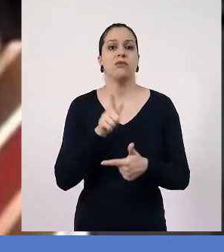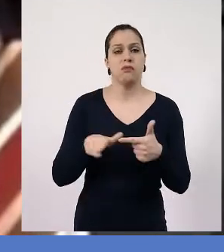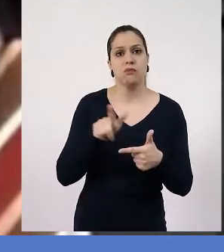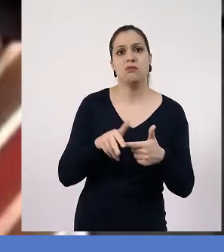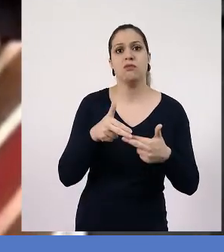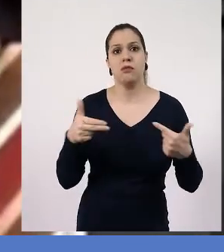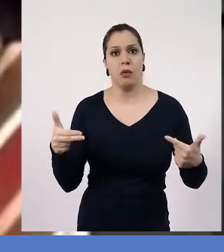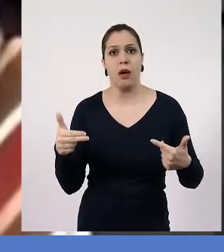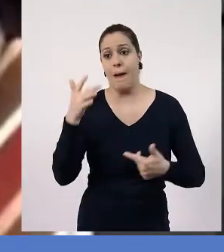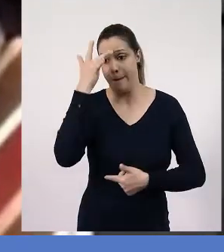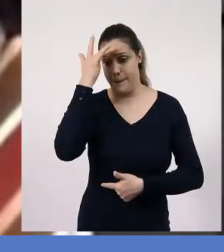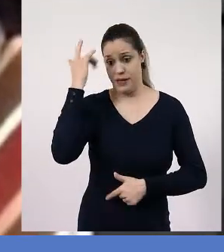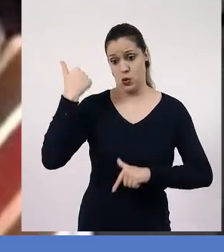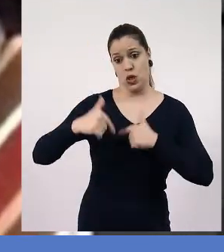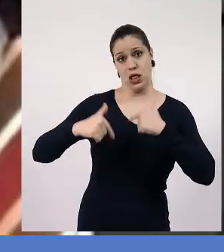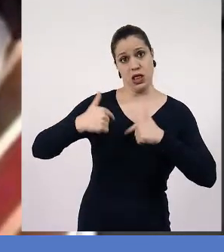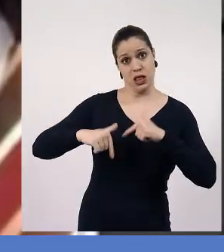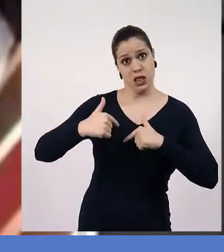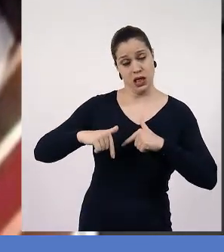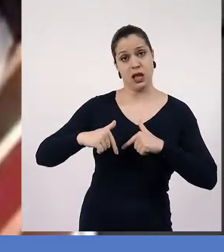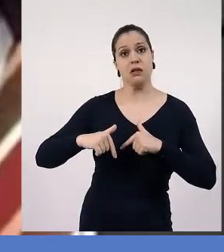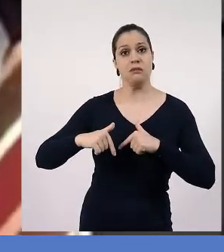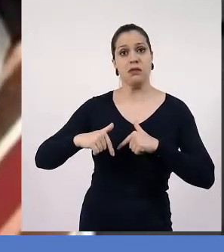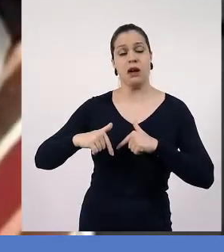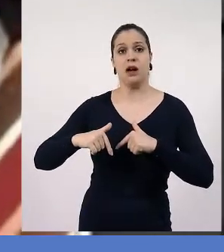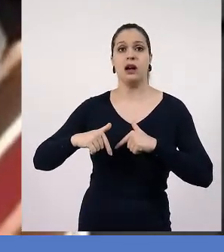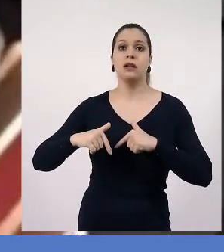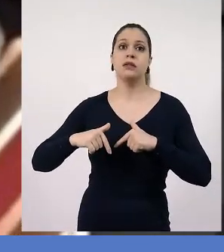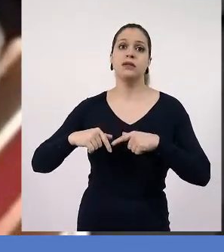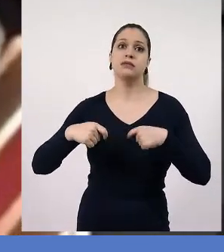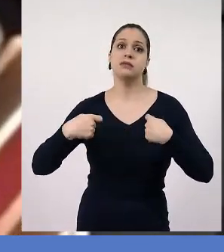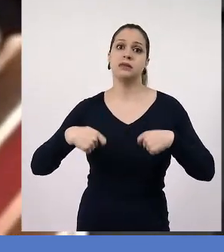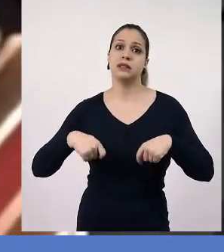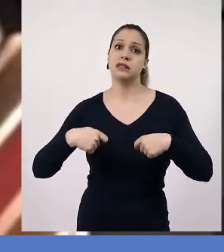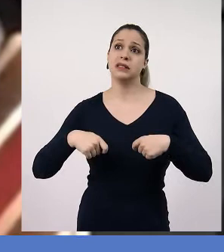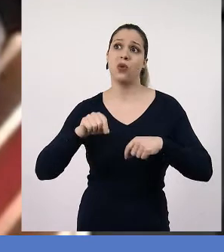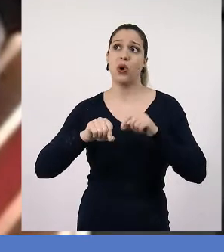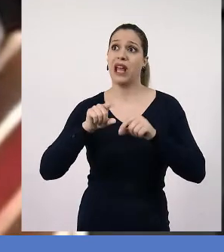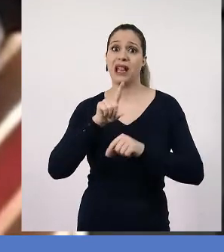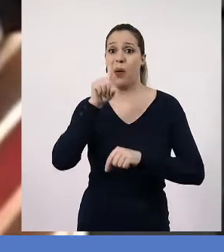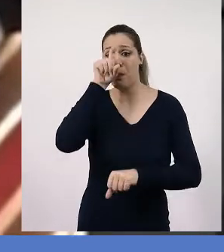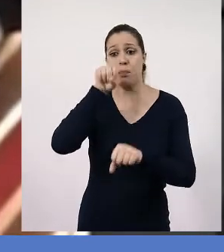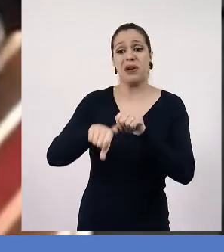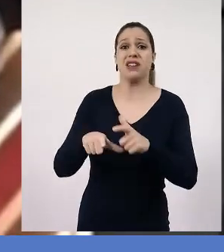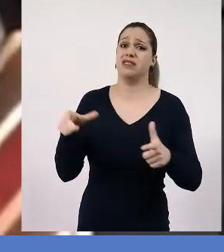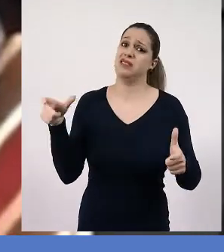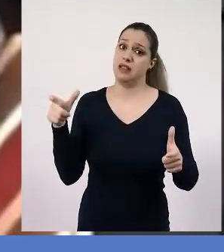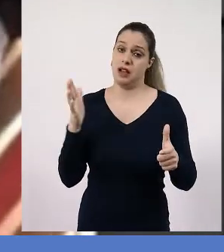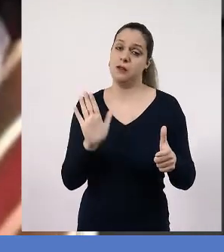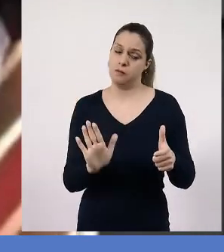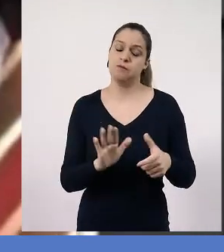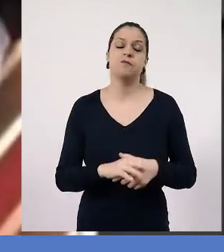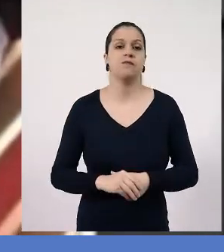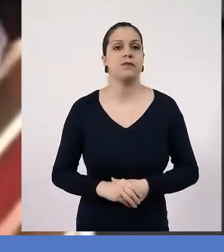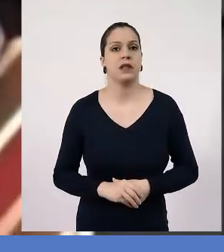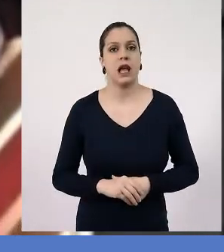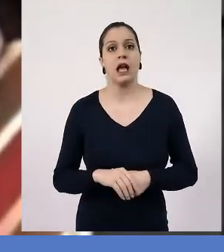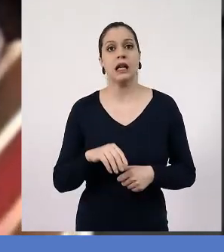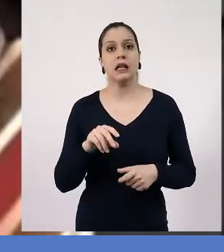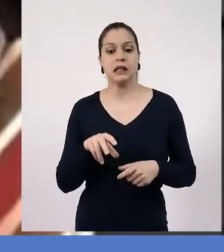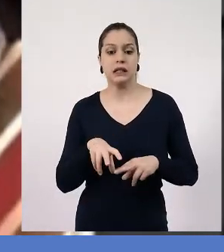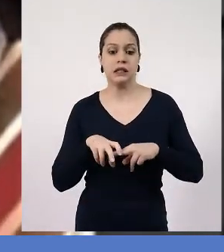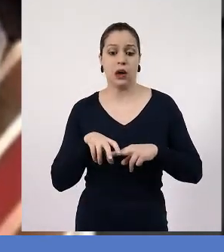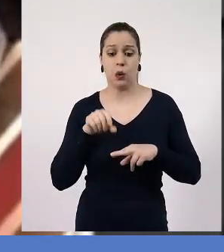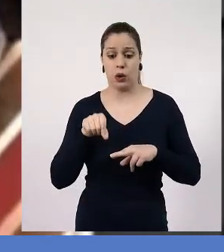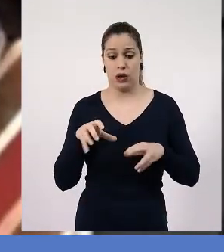das pessoas que trabalham, né? Senão a gente começa a gerar um caos social muito grande. Então, essa situação hoje da Assembleia Legislativa, principalmente na